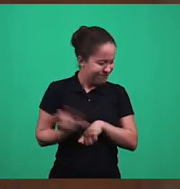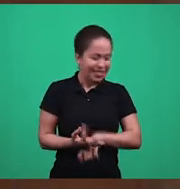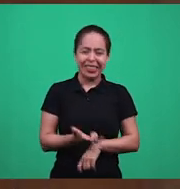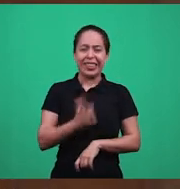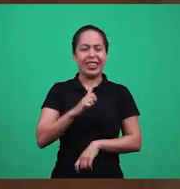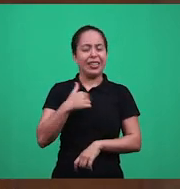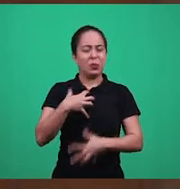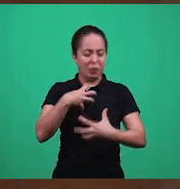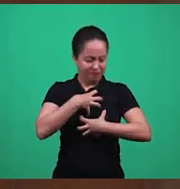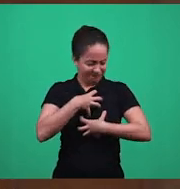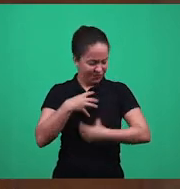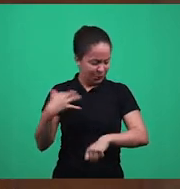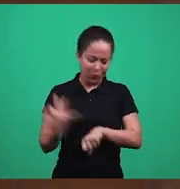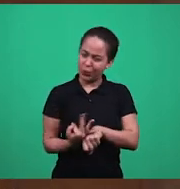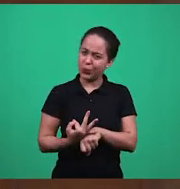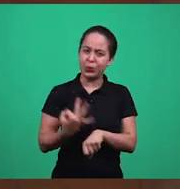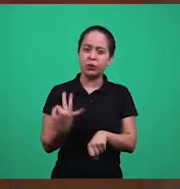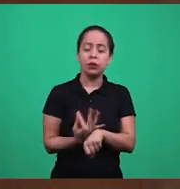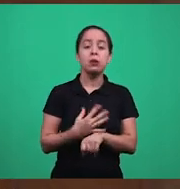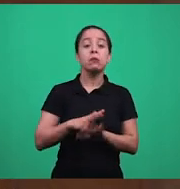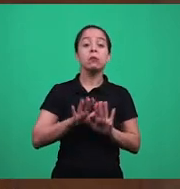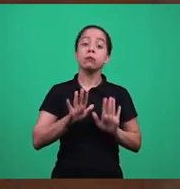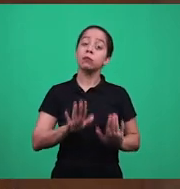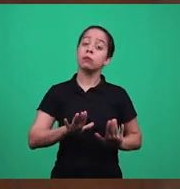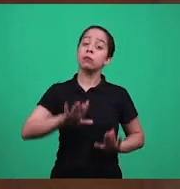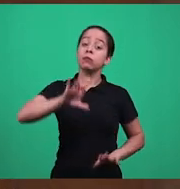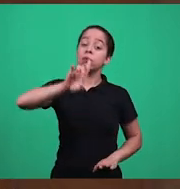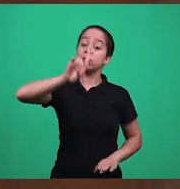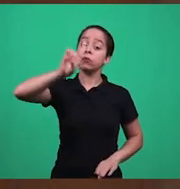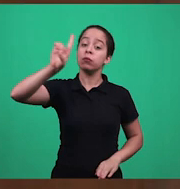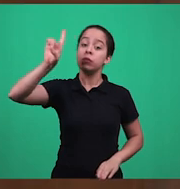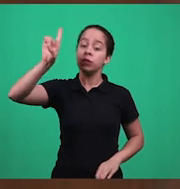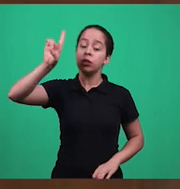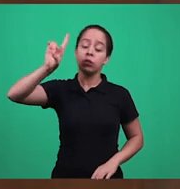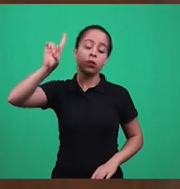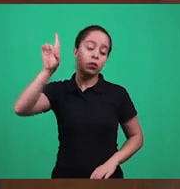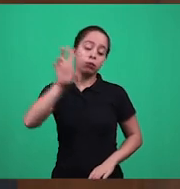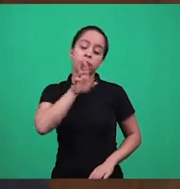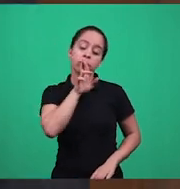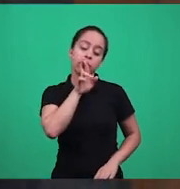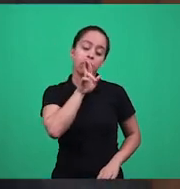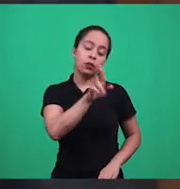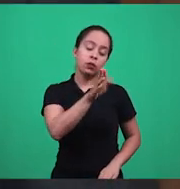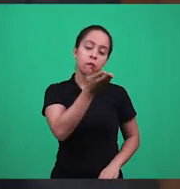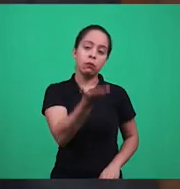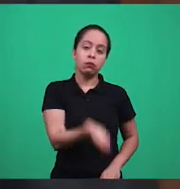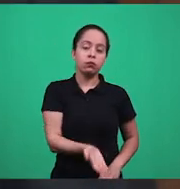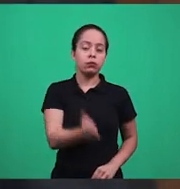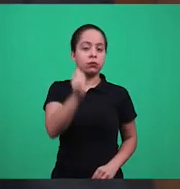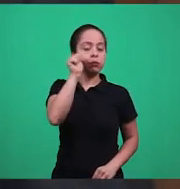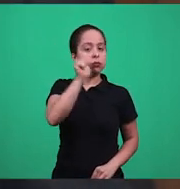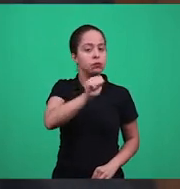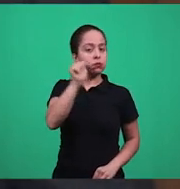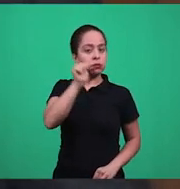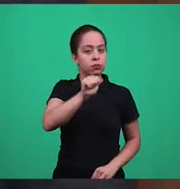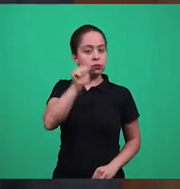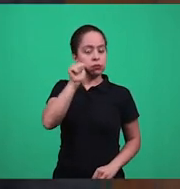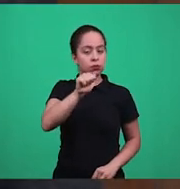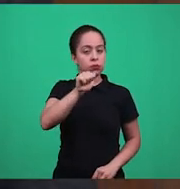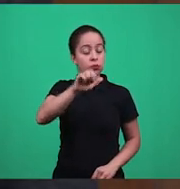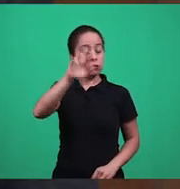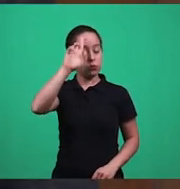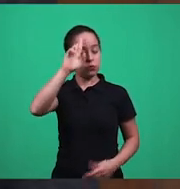suportando essa situação. Mas Deus está enviando a resposta, a providência,